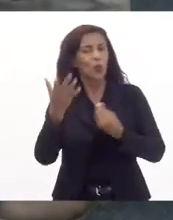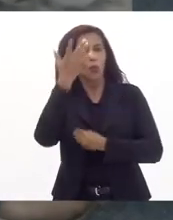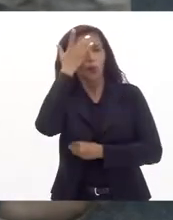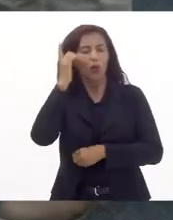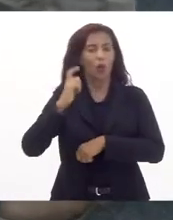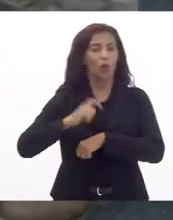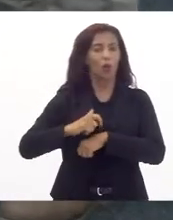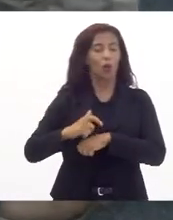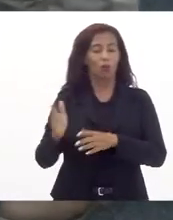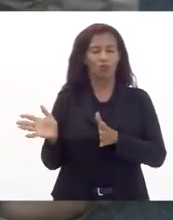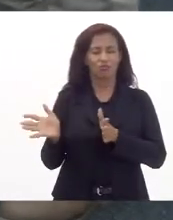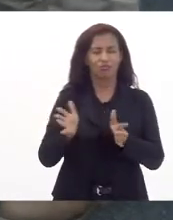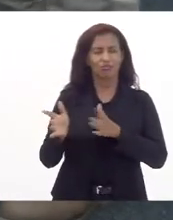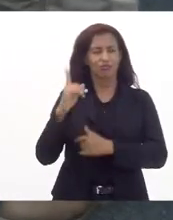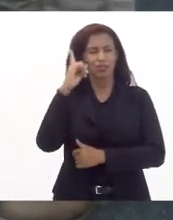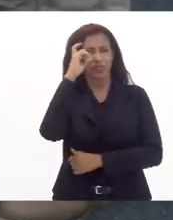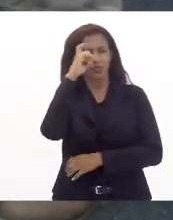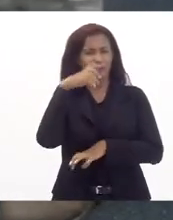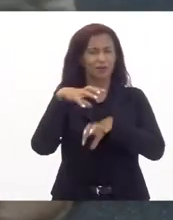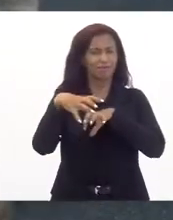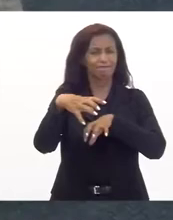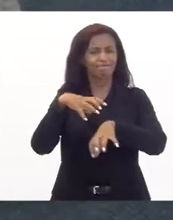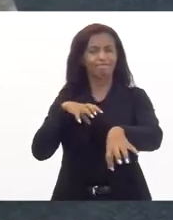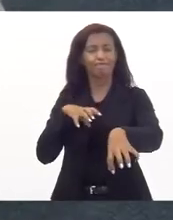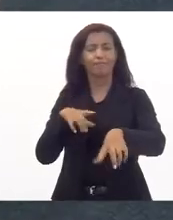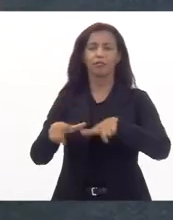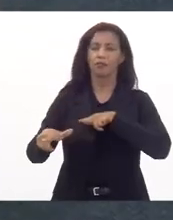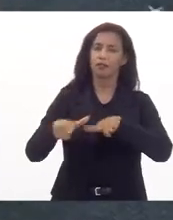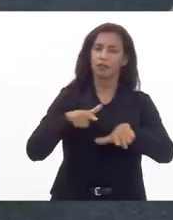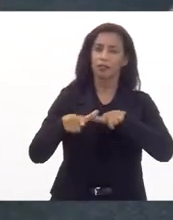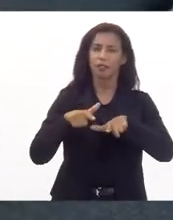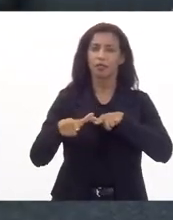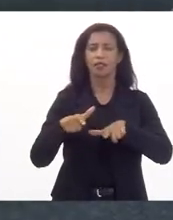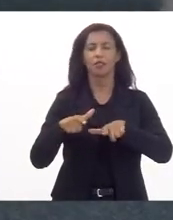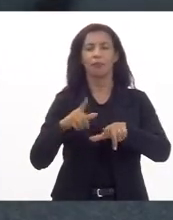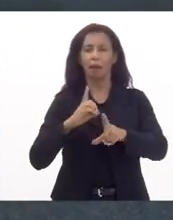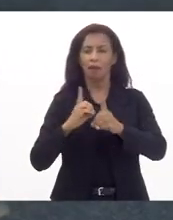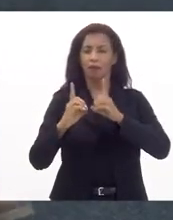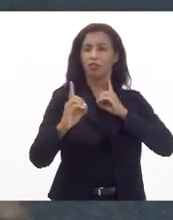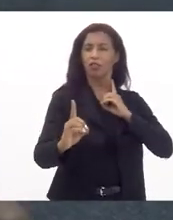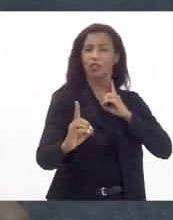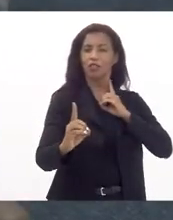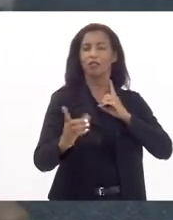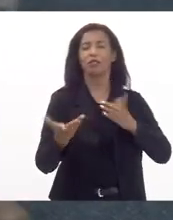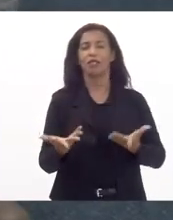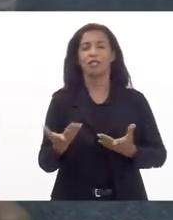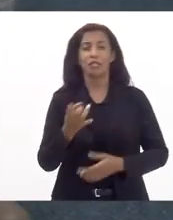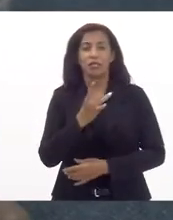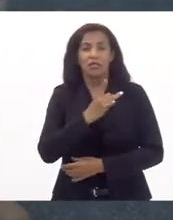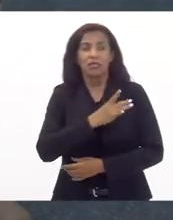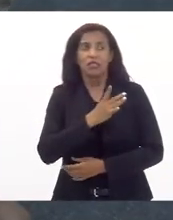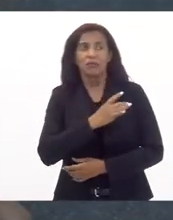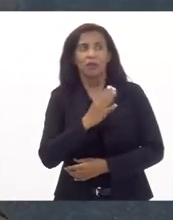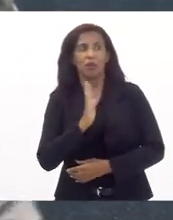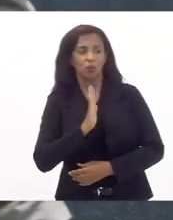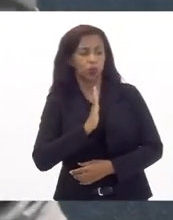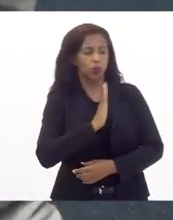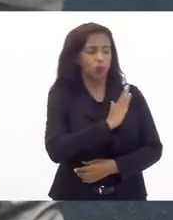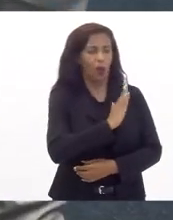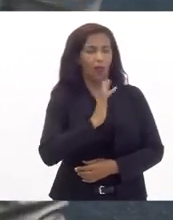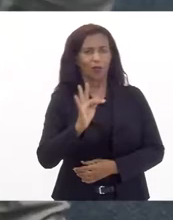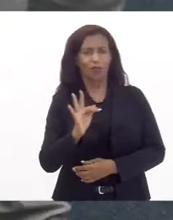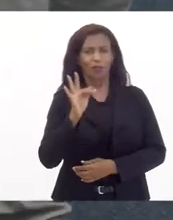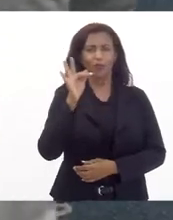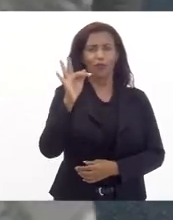período tão duro de isolamento né de trabalho remoto e de medo de futuro então